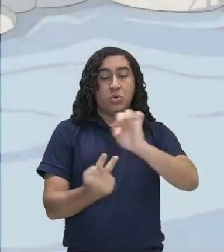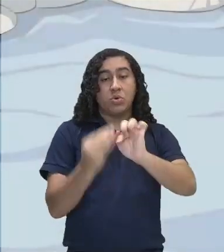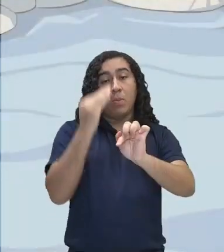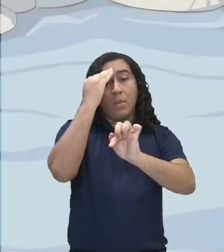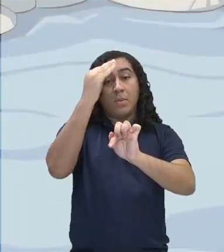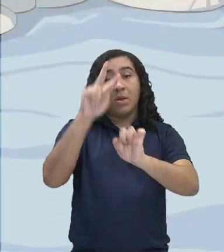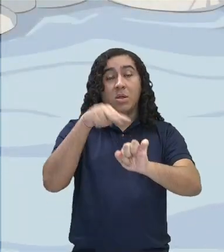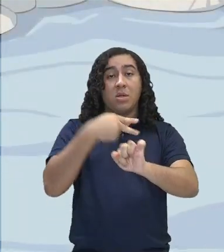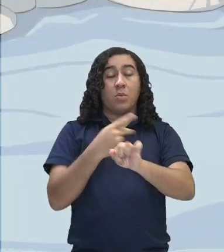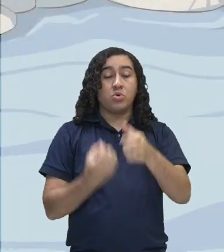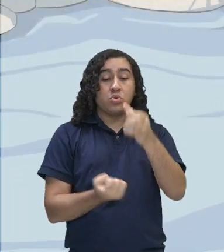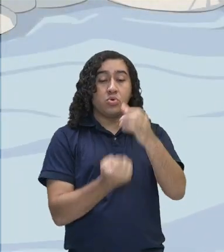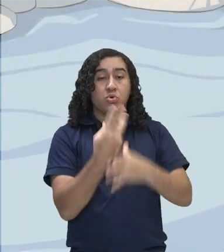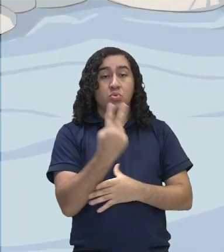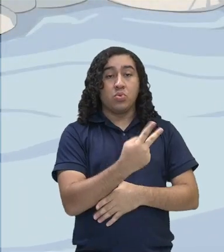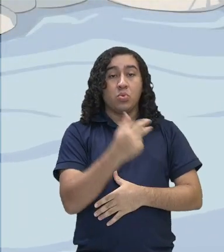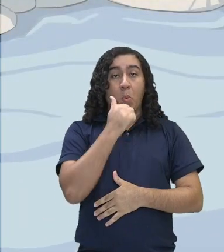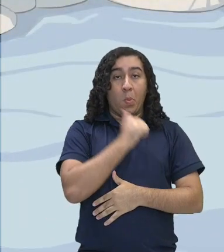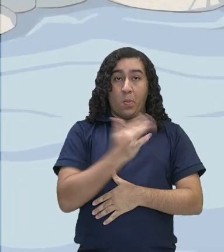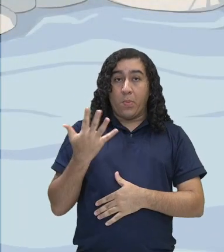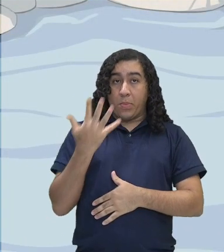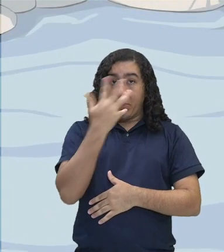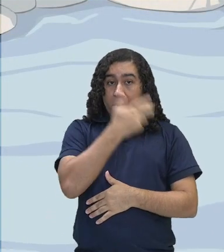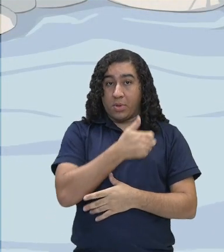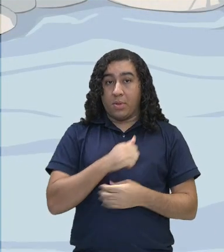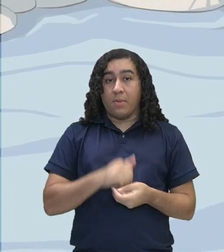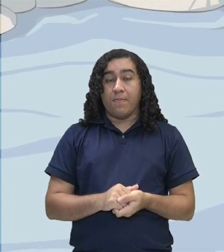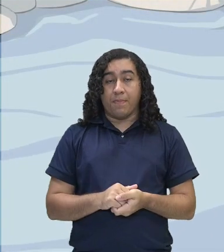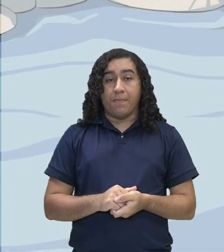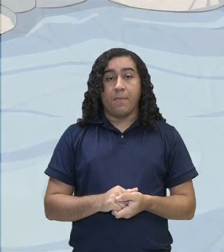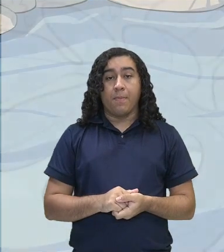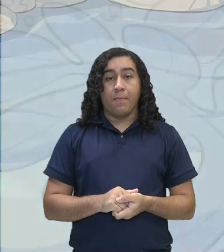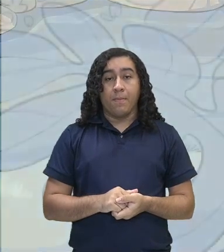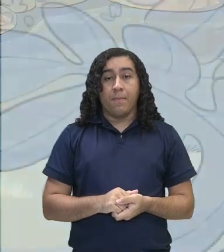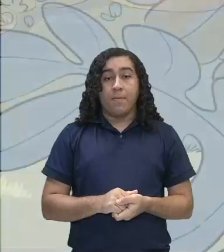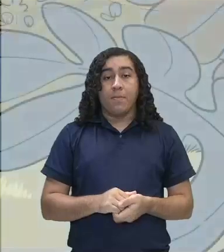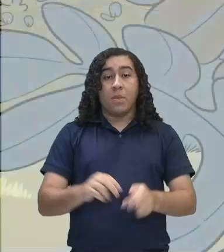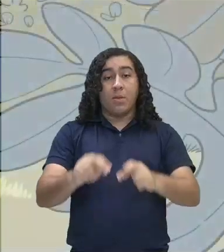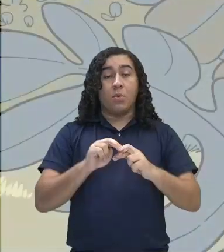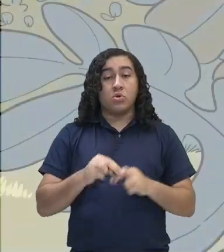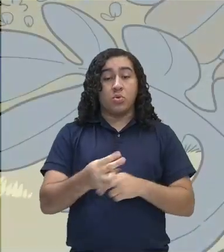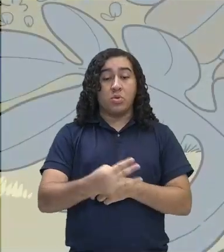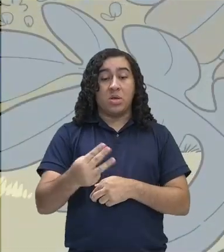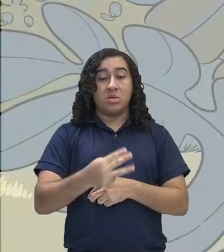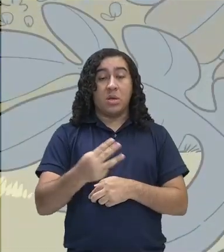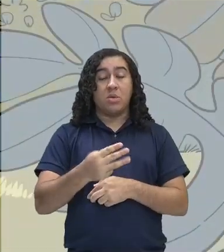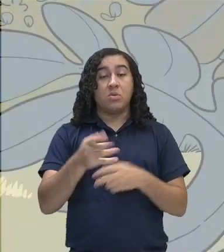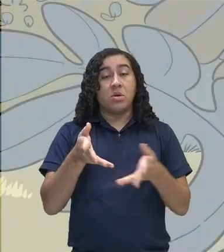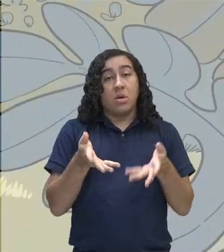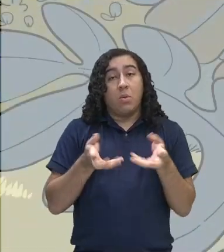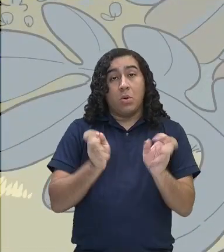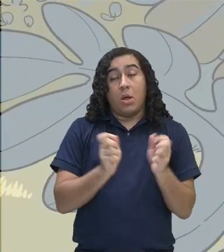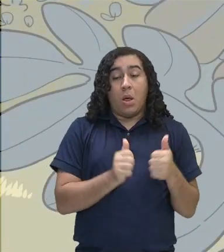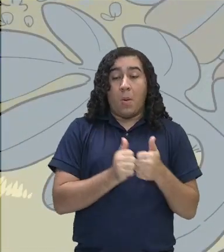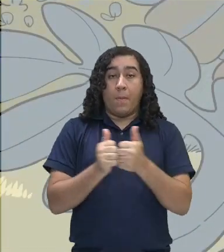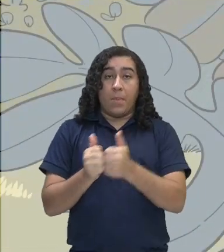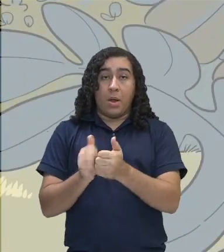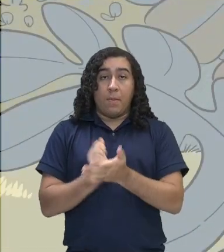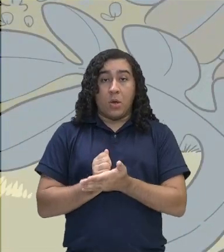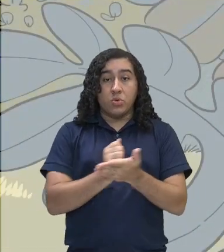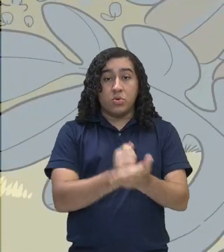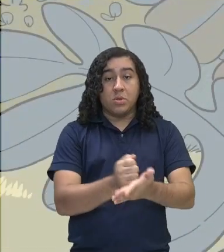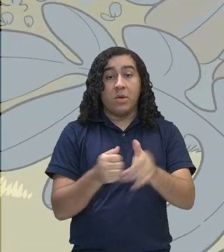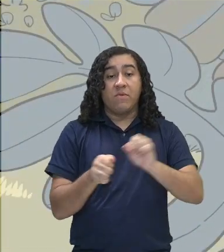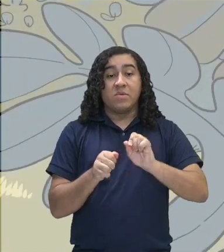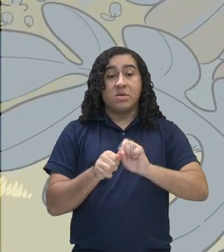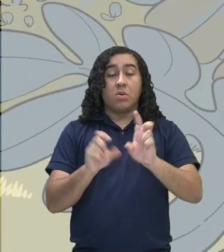apareceram 2 mulheres muito bonitas. Feito isso, o terceiro trovão decidiu acompanhá-los para ajudá-los a formar